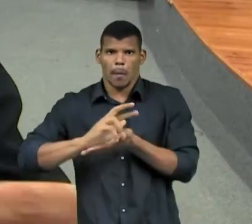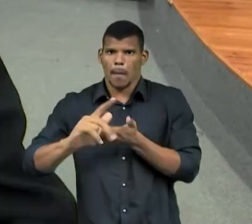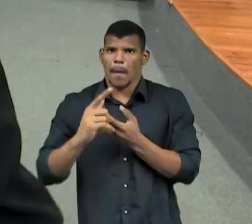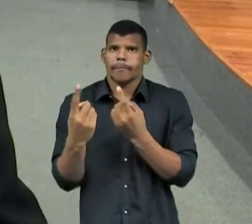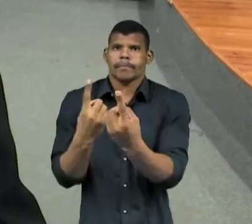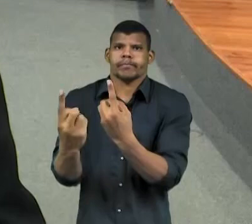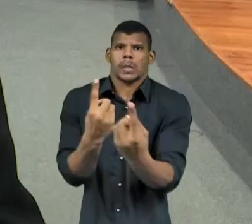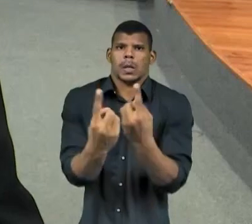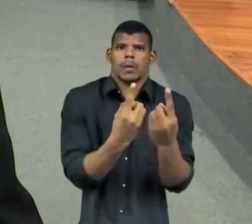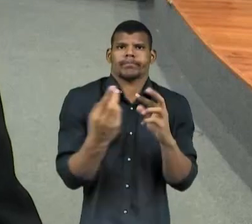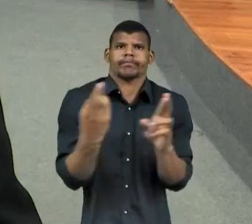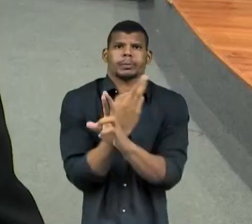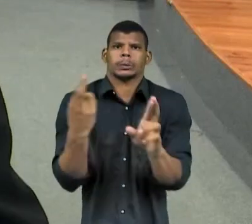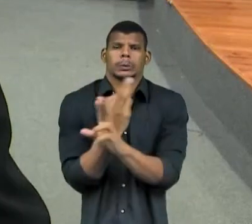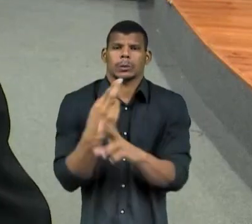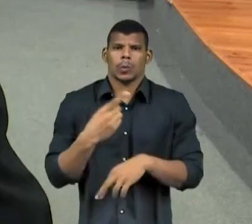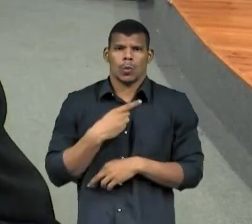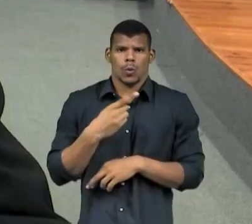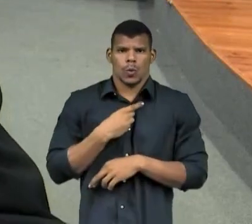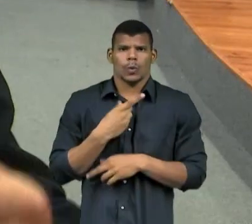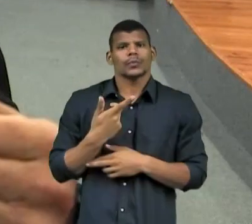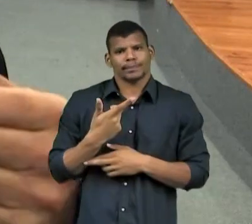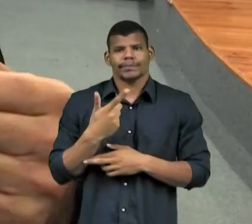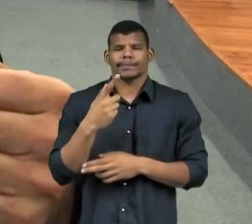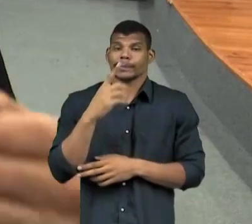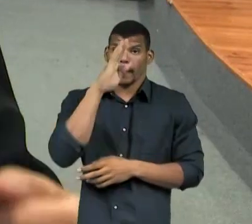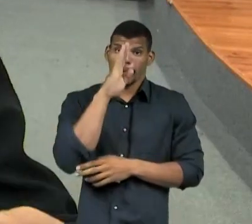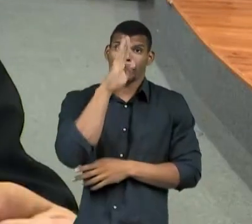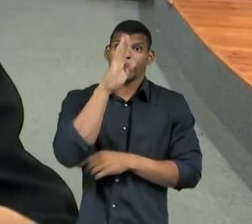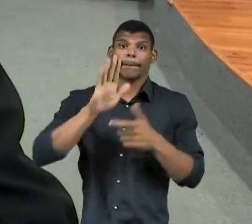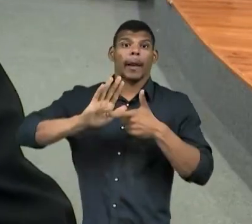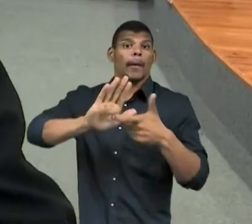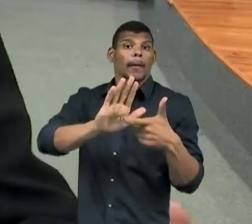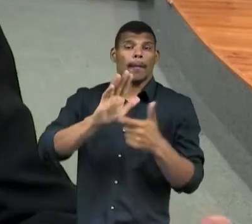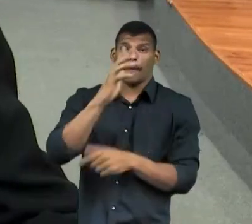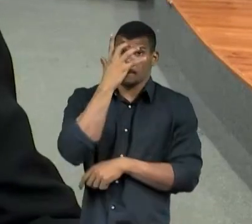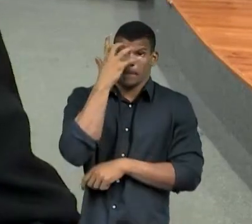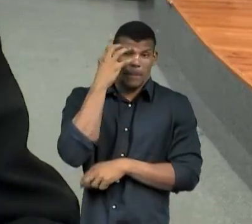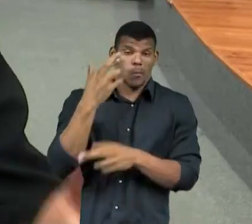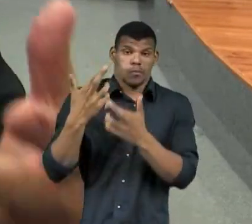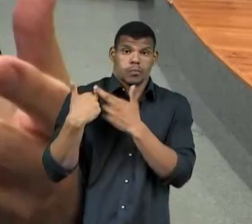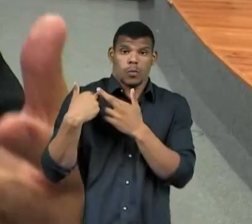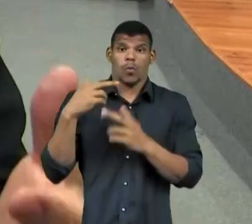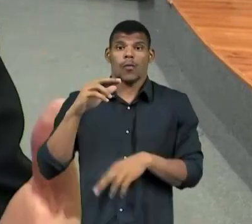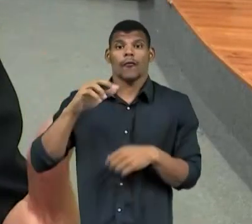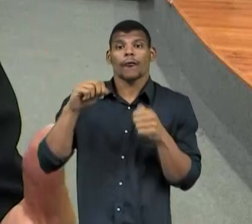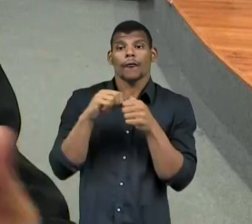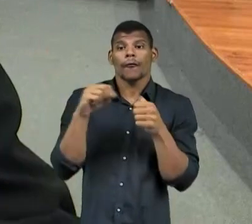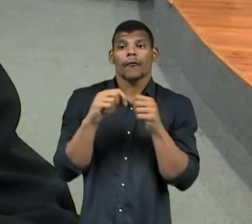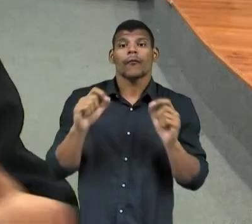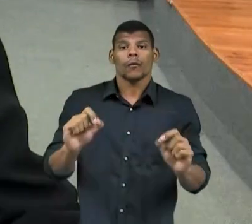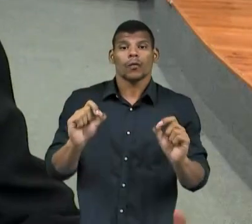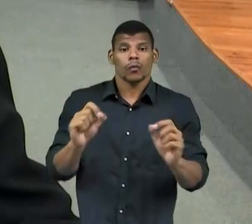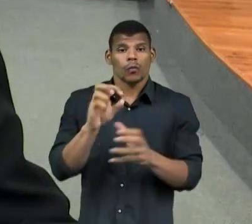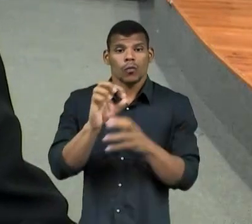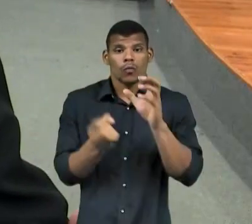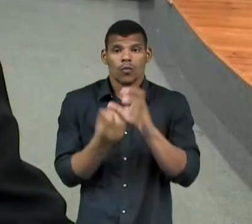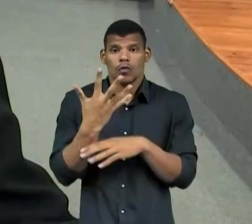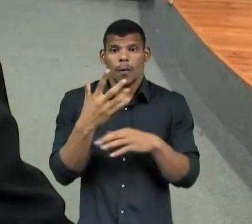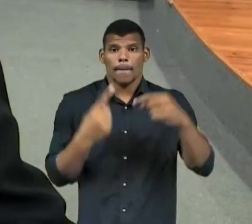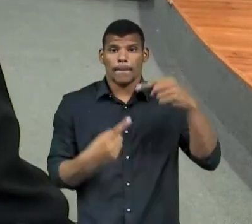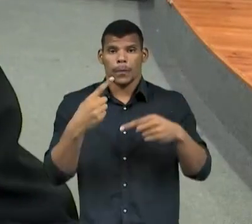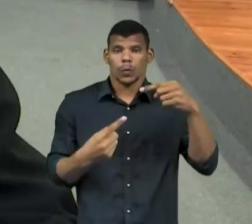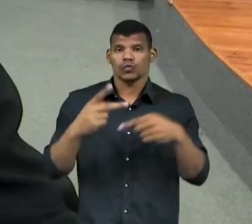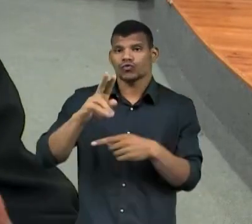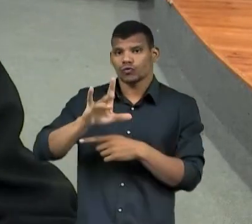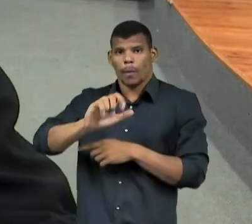principalmente representando os superintendentes desses consórcios, para que nós possamos efetivamente elevar essa política pública definitivamente no